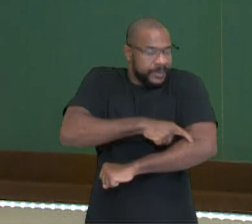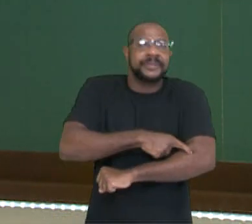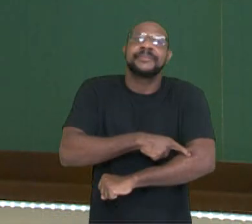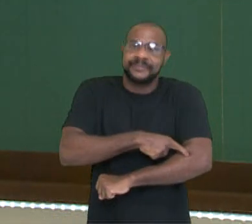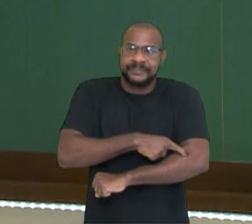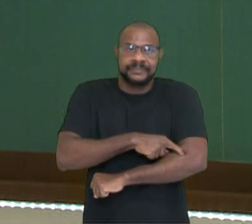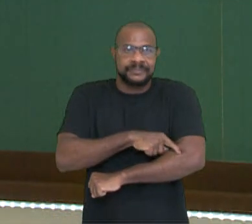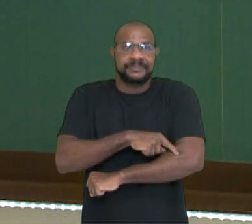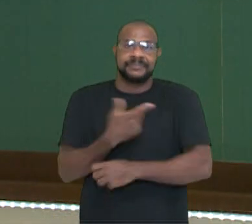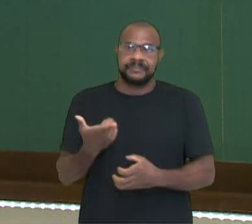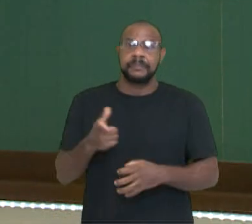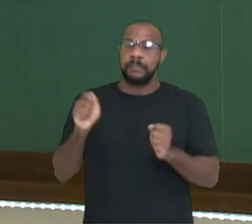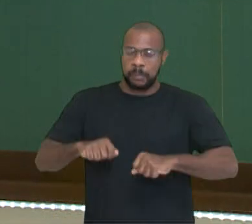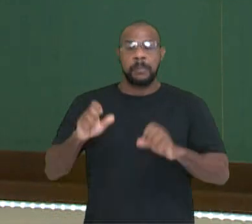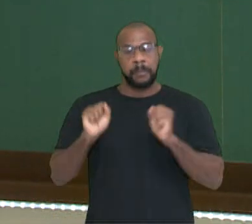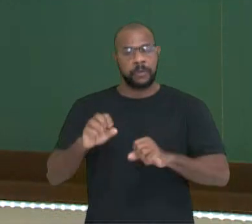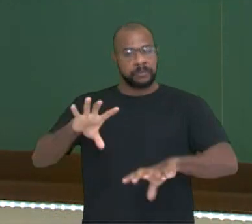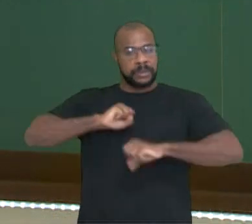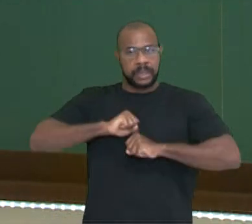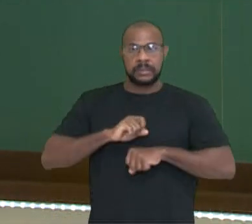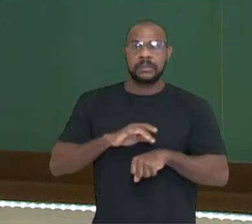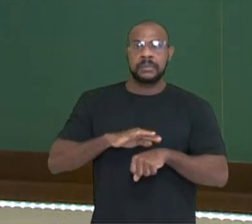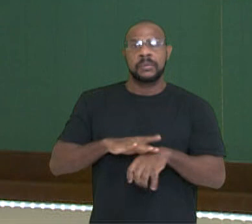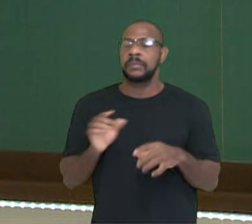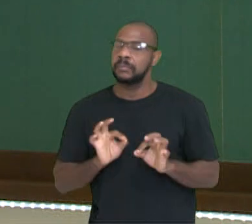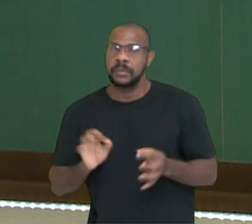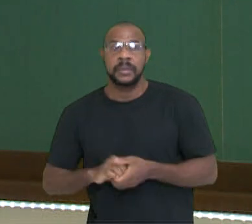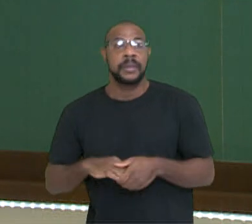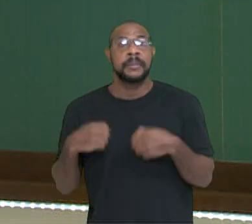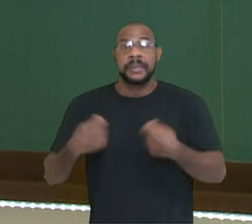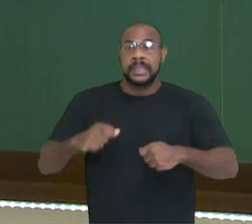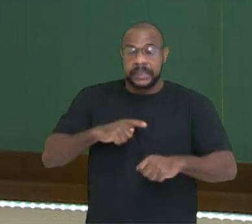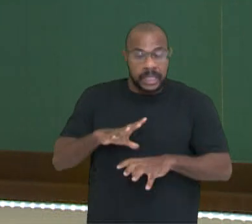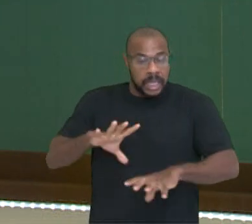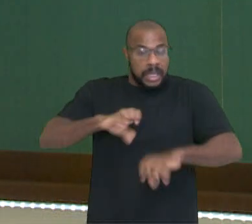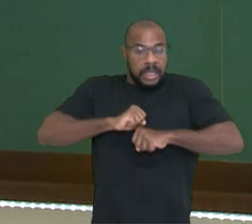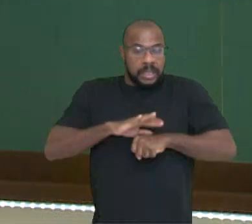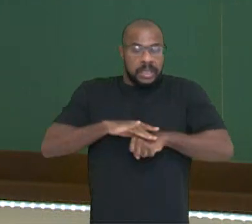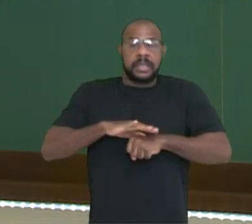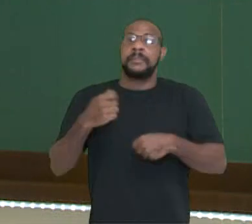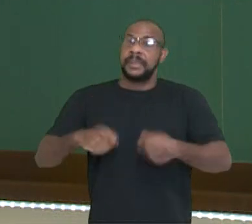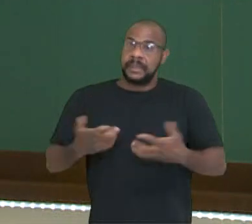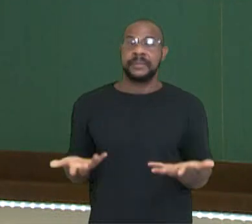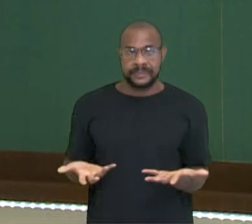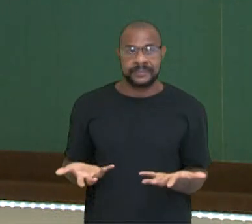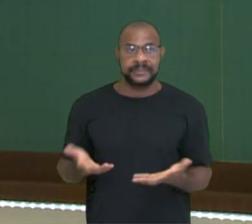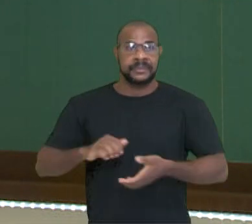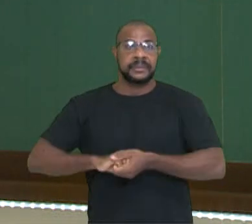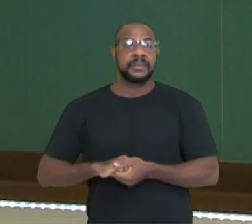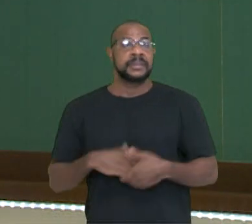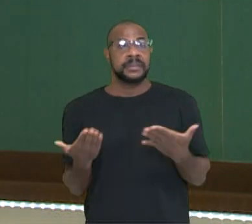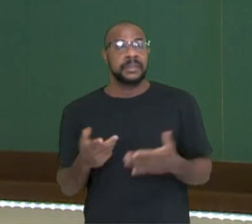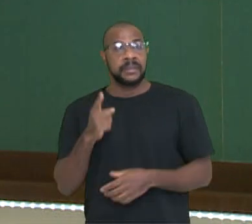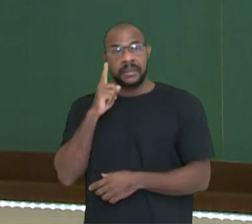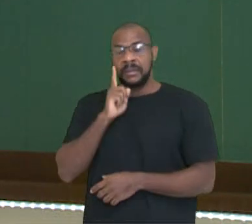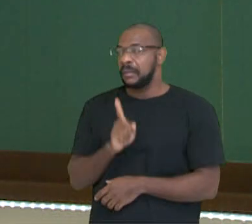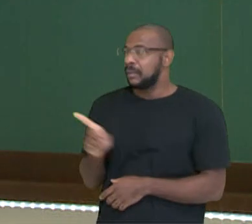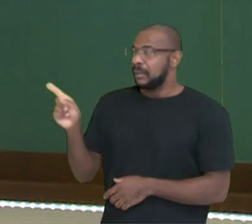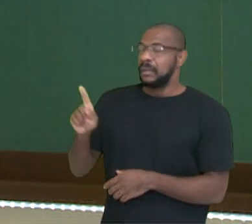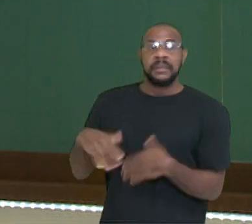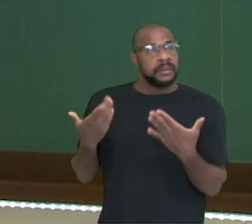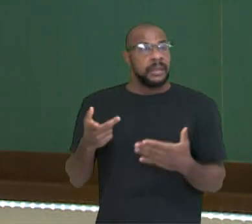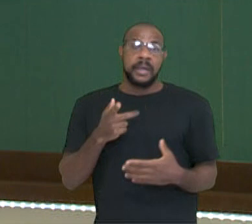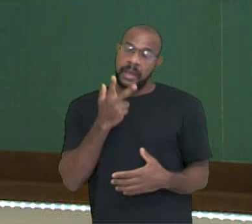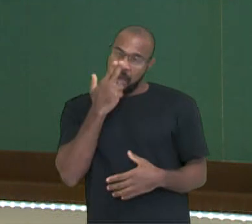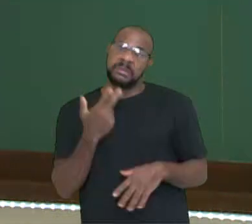ela adquire alguma das doenças, né? Para ela adquirir, o mosquito ele tem que estar infectado. Nem todo mosquito ele está infectado. Tá? Então aqui não pode ser a letra A,